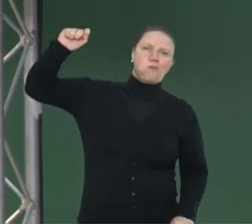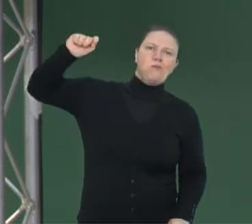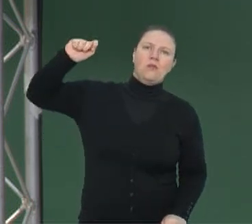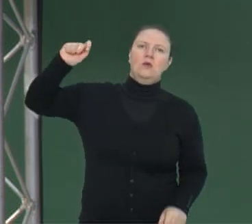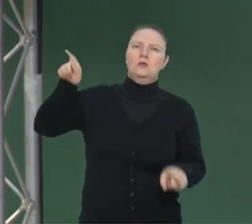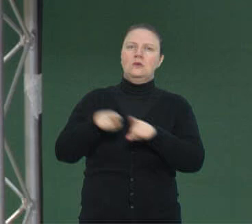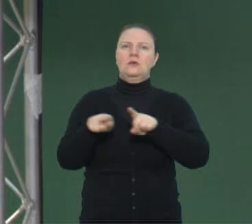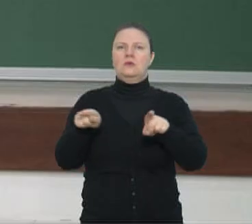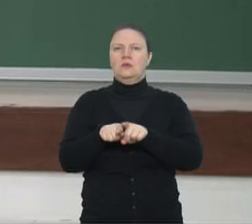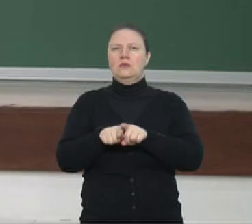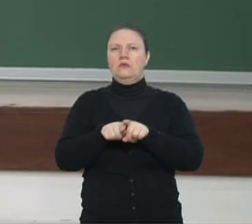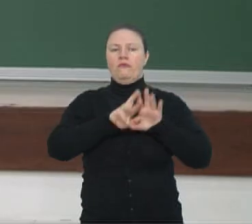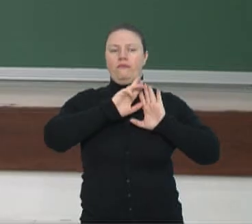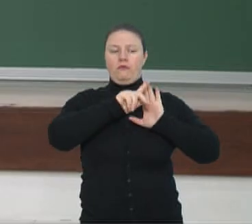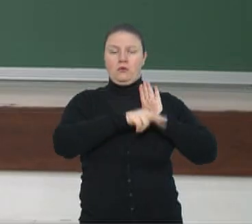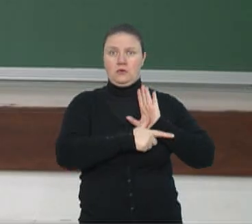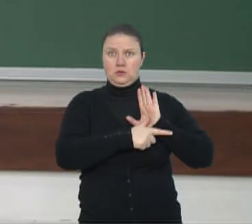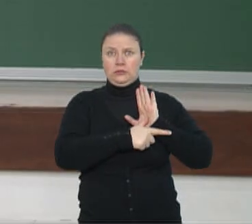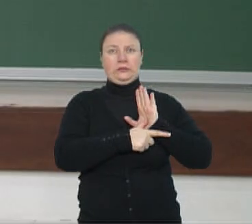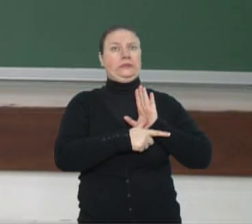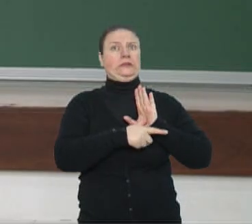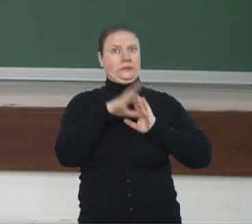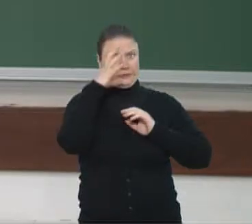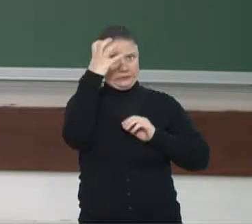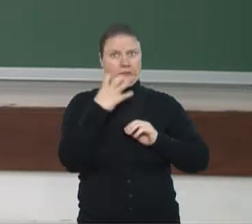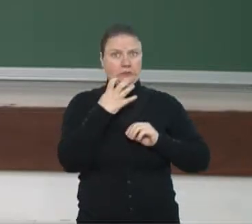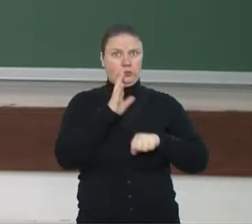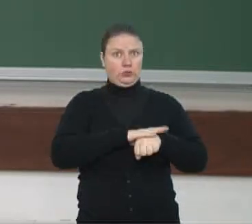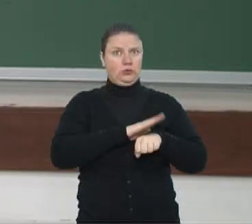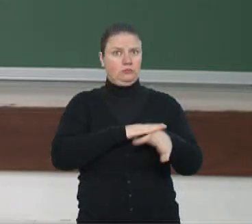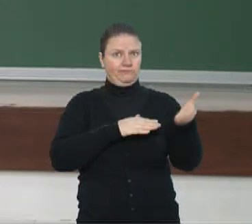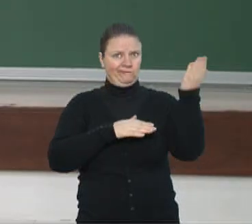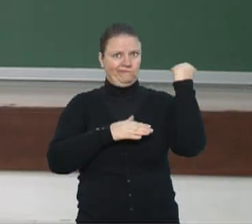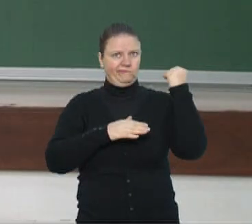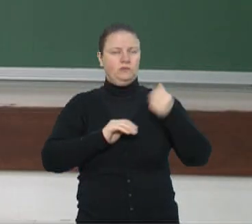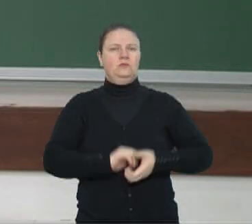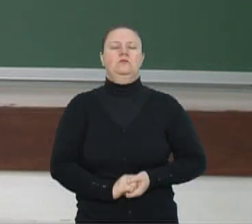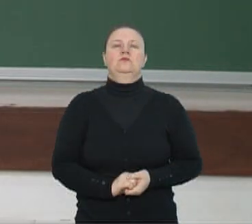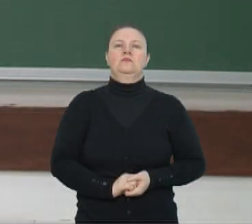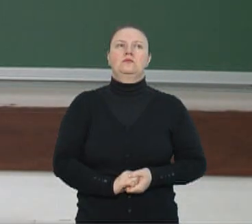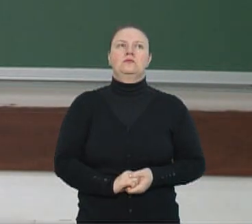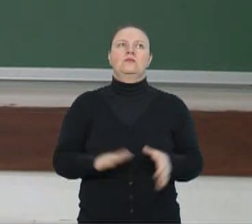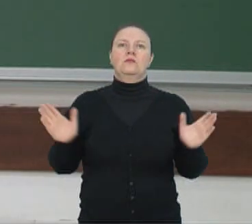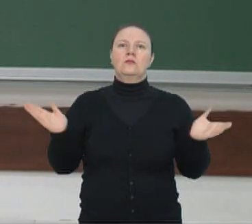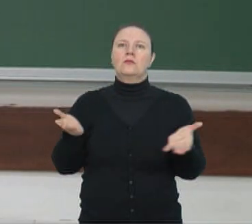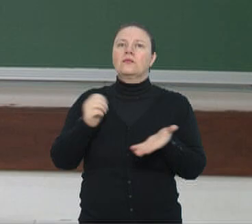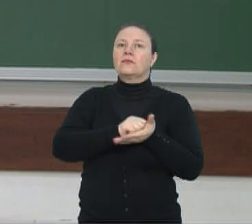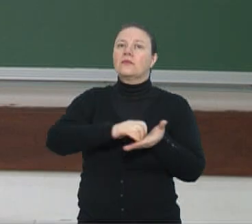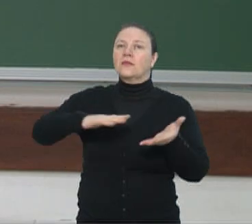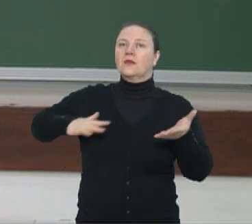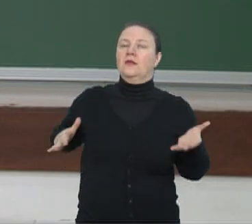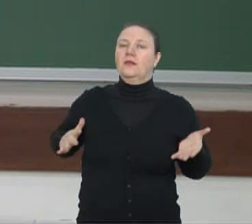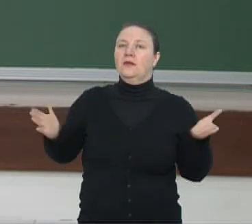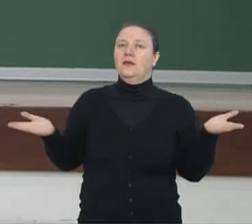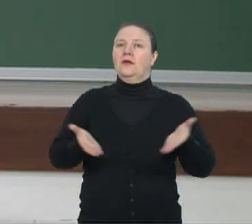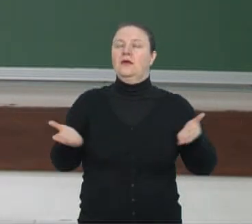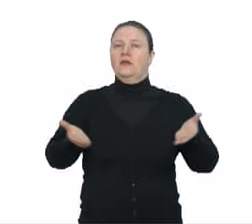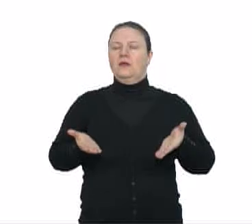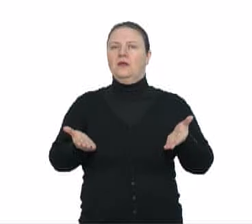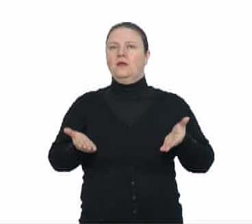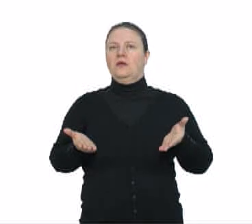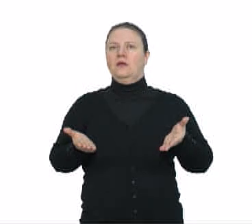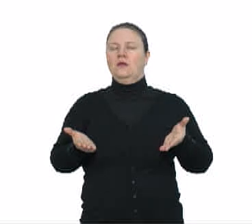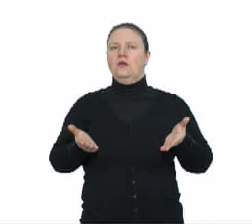desterro e a várias outras punições bastante pesadas da época. Certo? E vamos para a nossa atividade. Atente ao